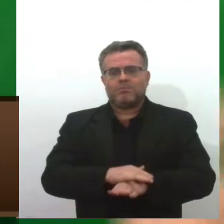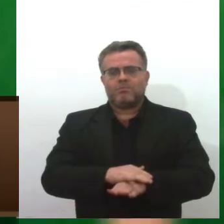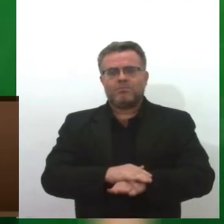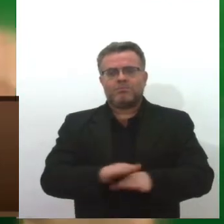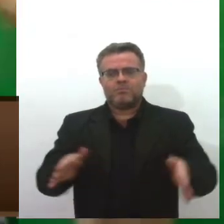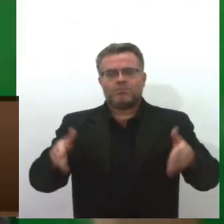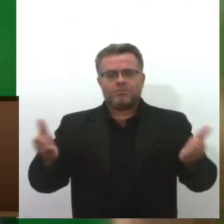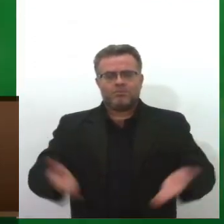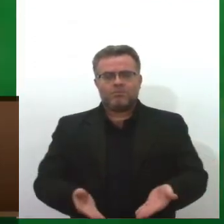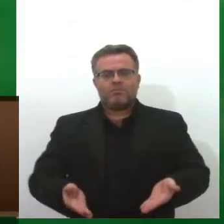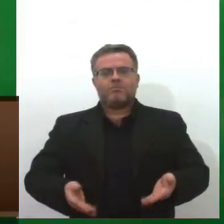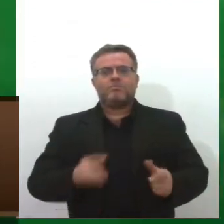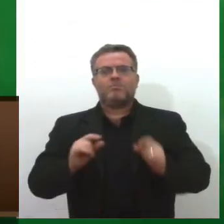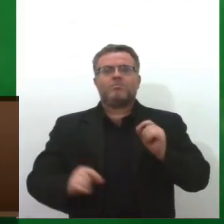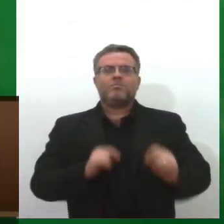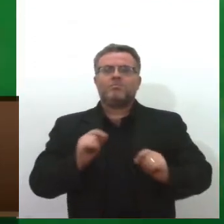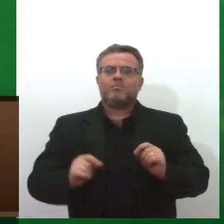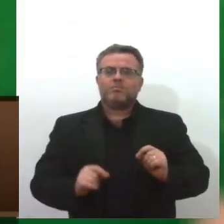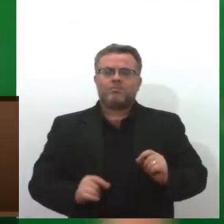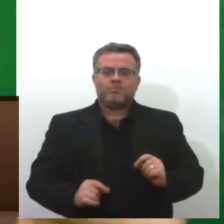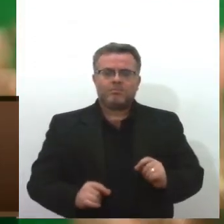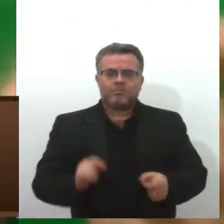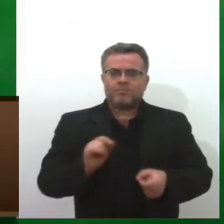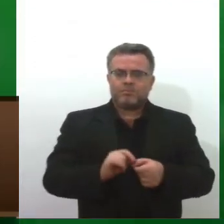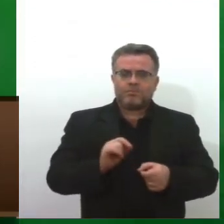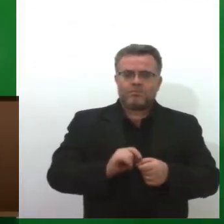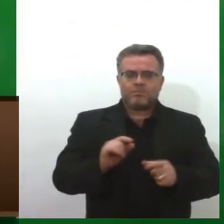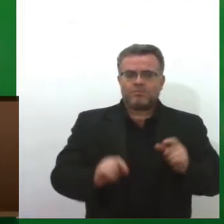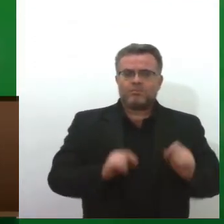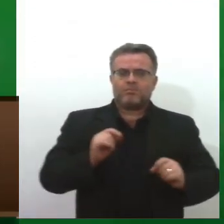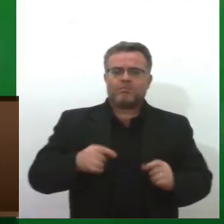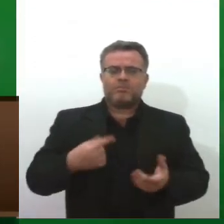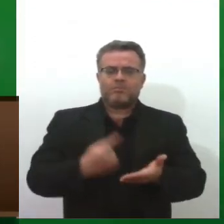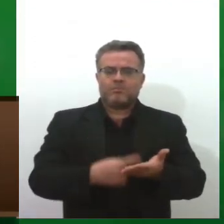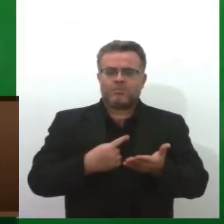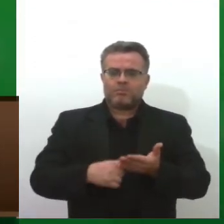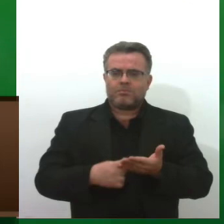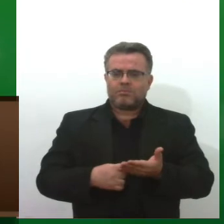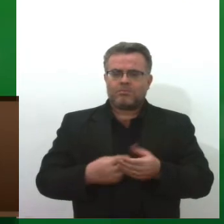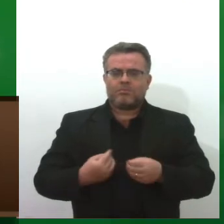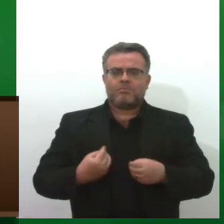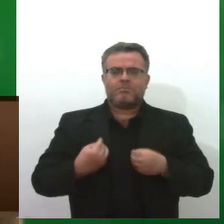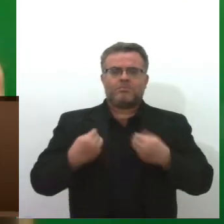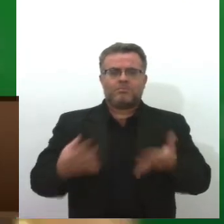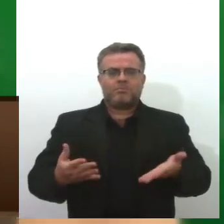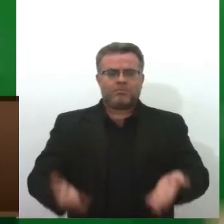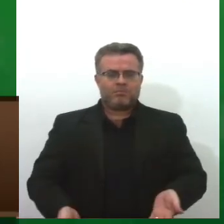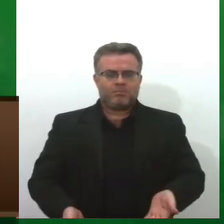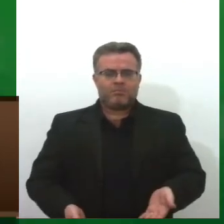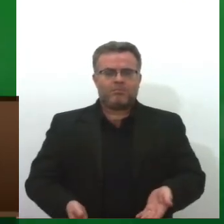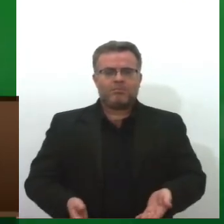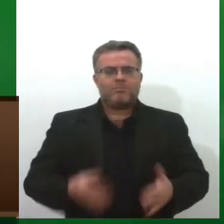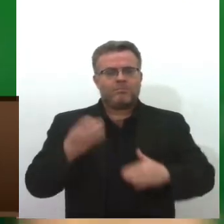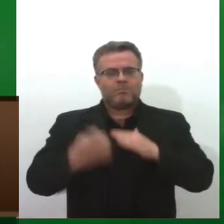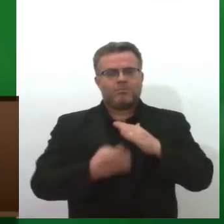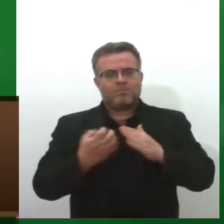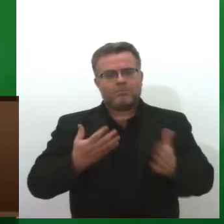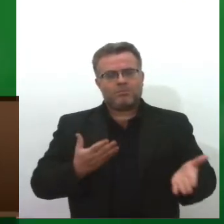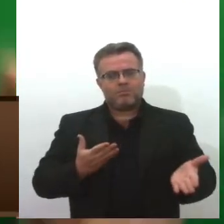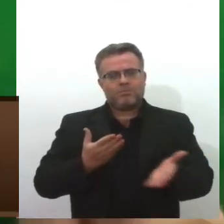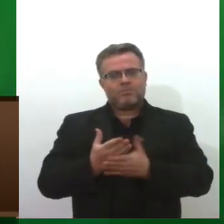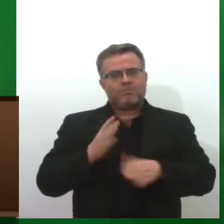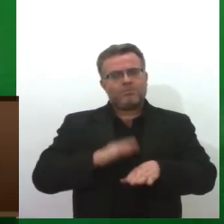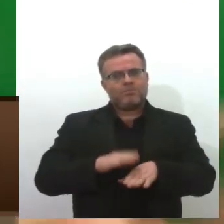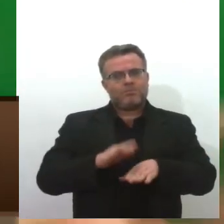manutenção, fizeram justamente esse edital, onde foi apresentada as condições, e uma empresa foi vencedora. Agora é com a empresa que